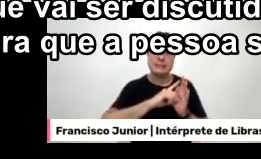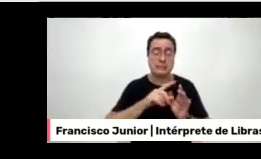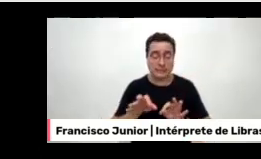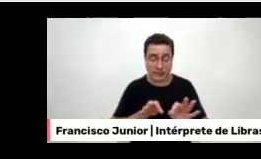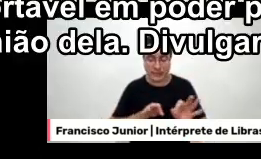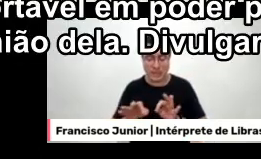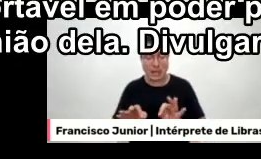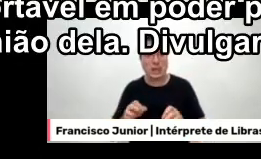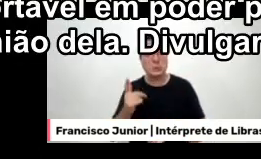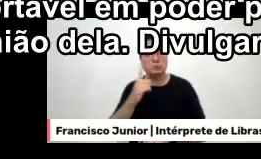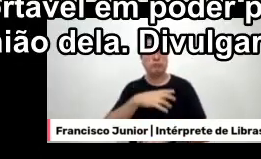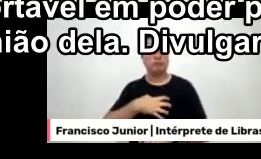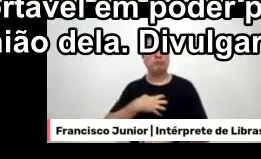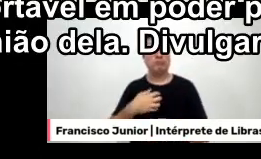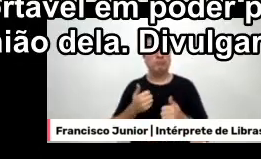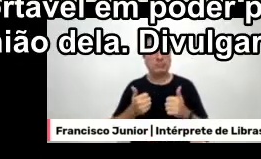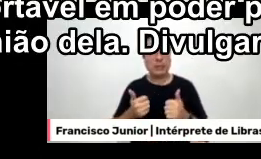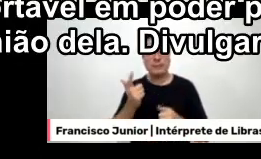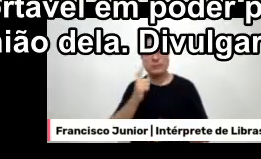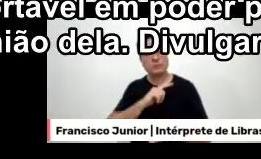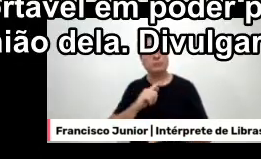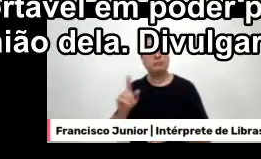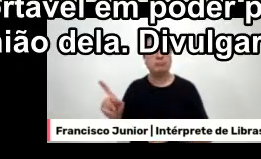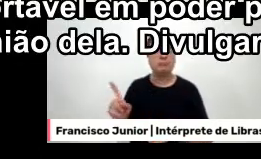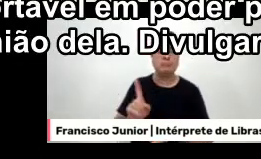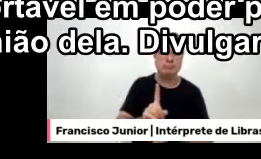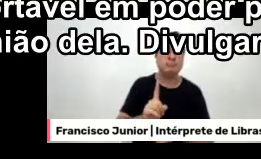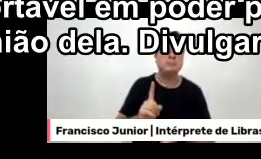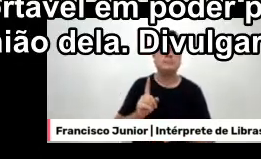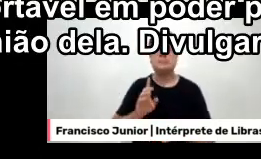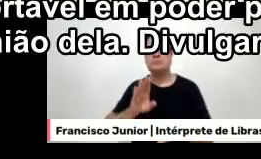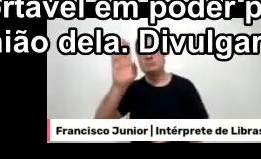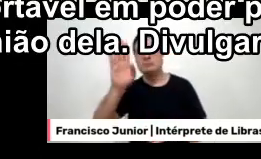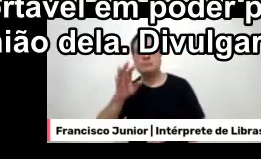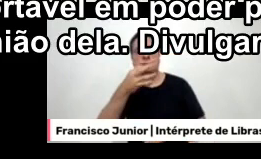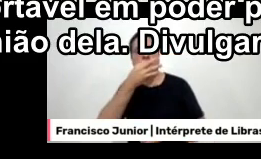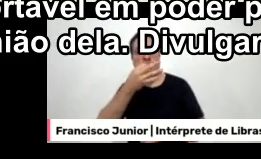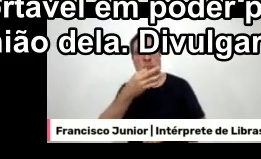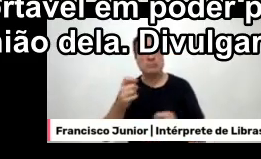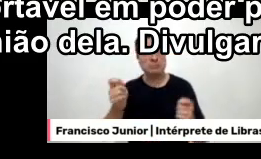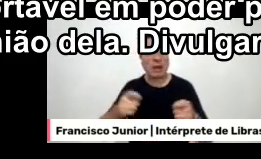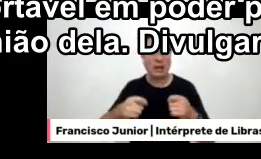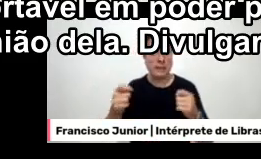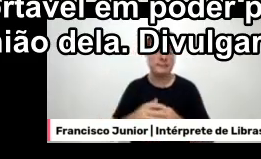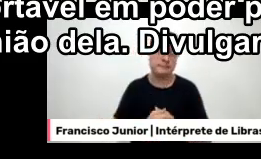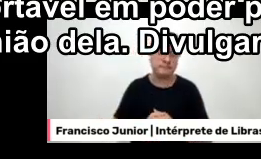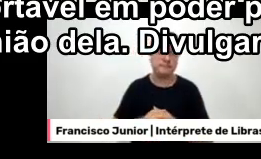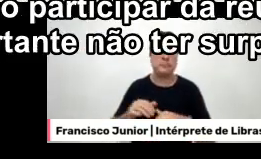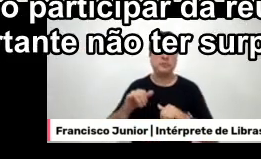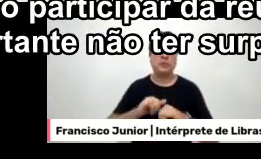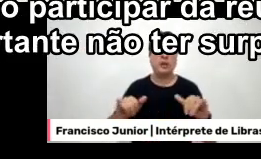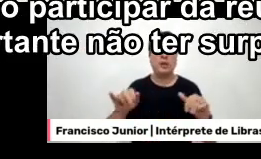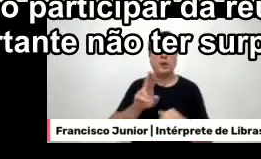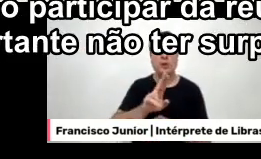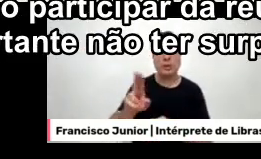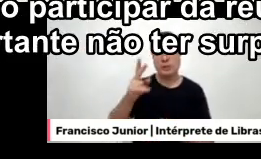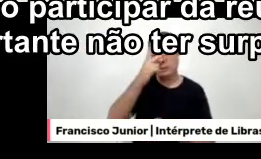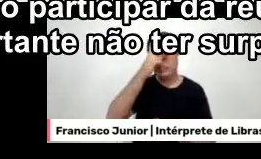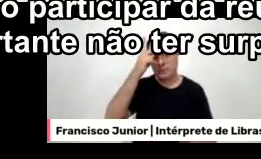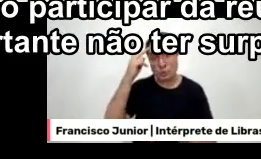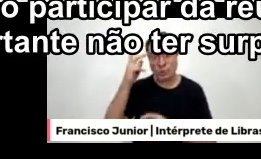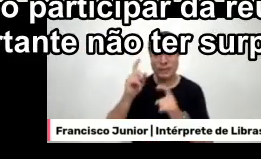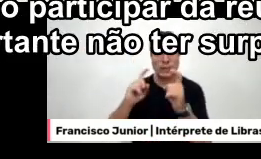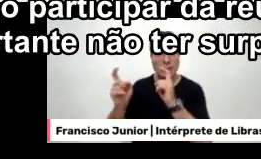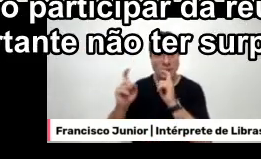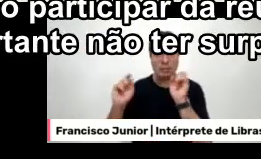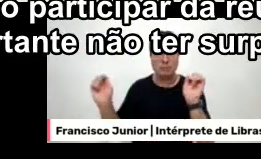sinta confortável em poder participar, em poder trazer a opinião dela. Divulgar o nome das pessoas que irão participar da reunião.